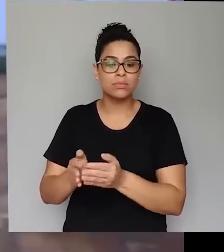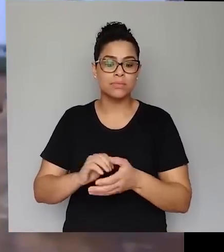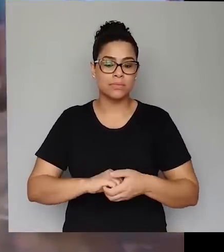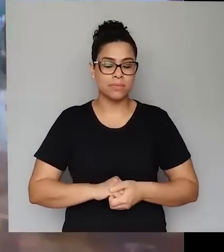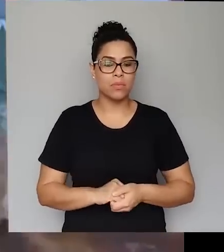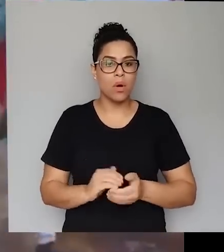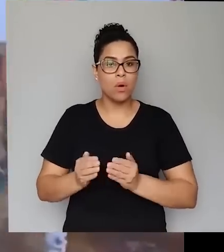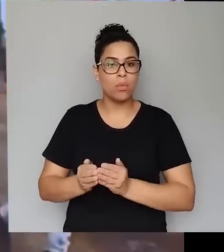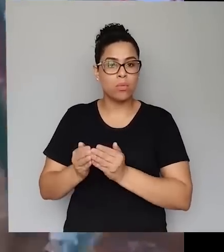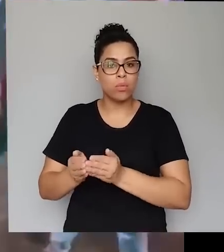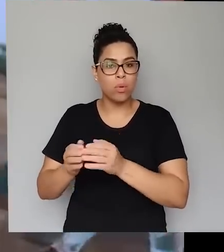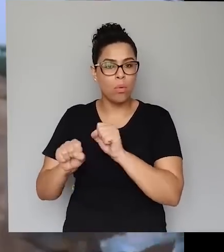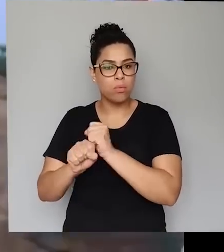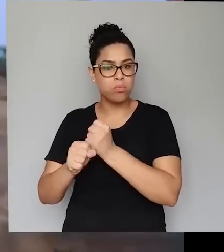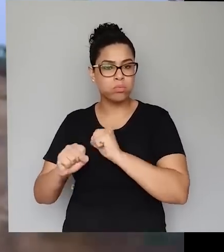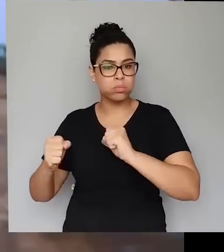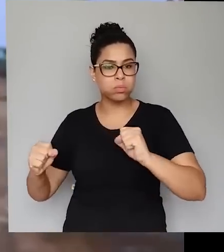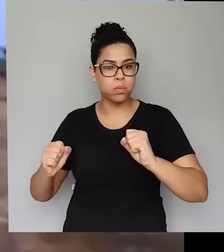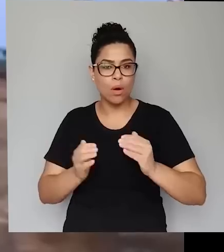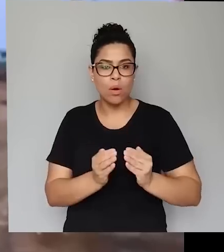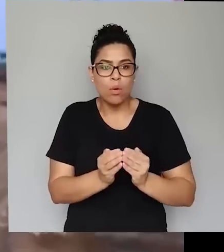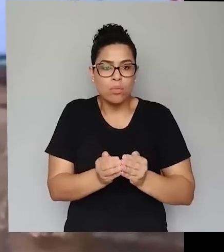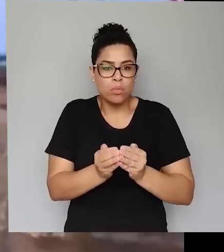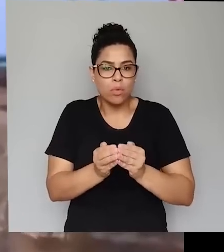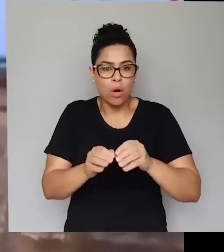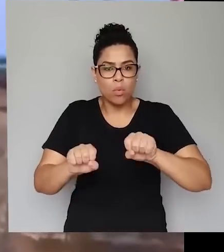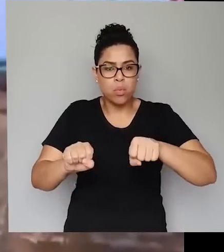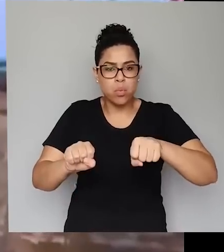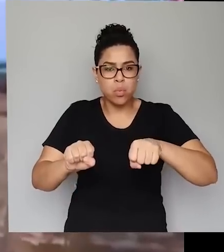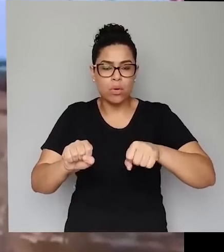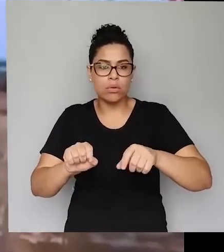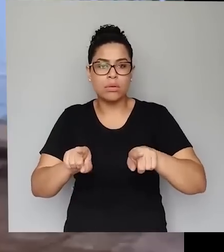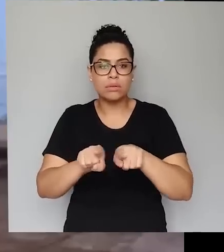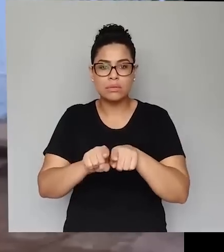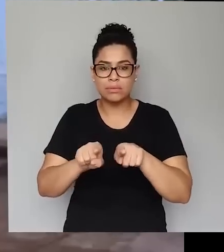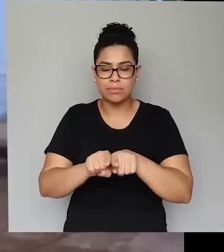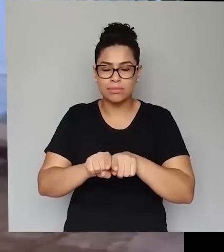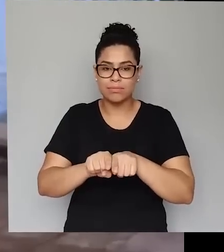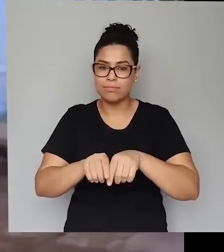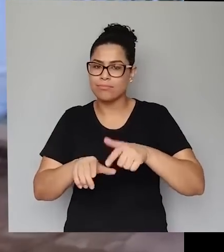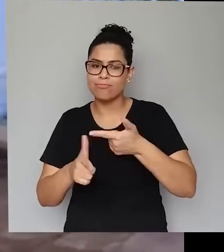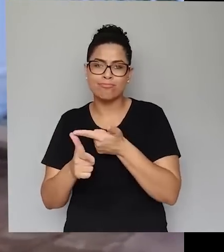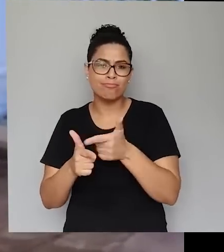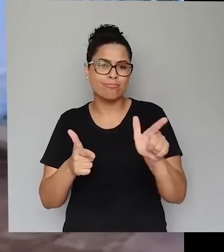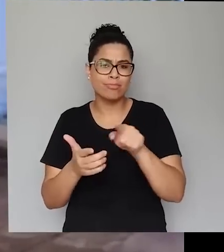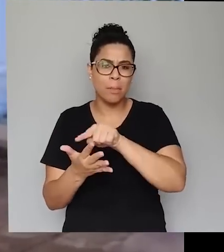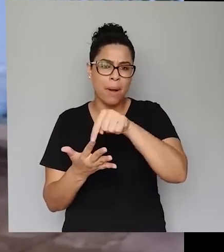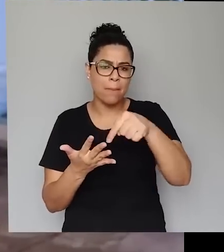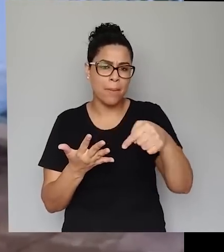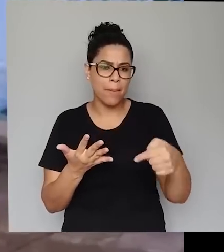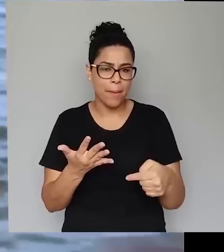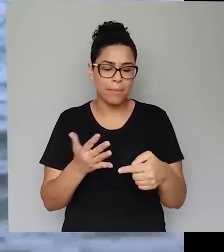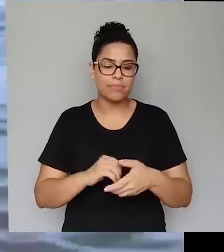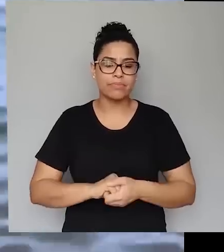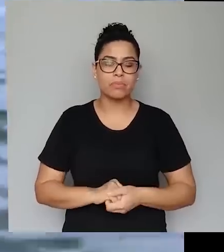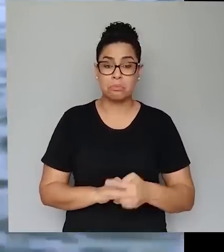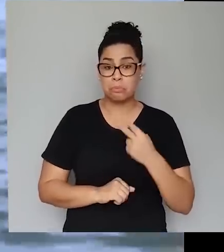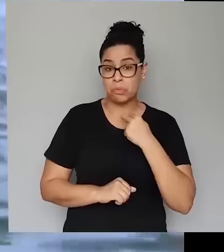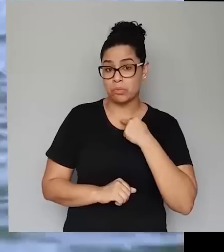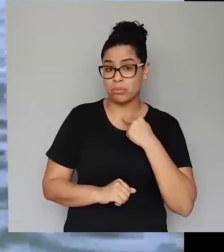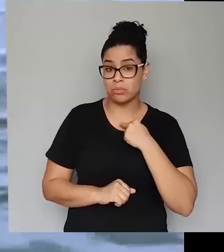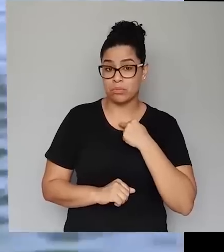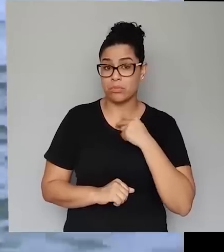like boats, ships, jet skis, and so on. Não podemos deixar